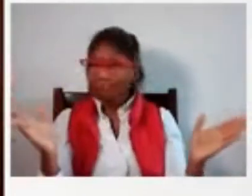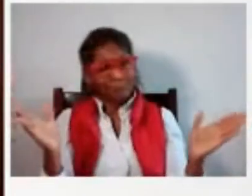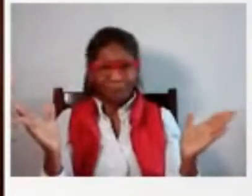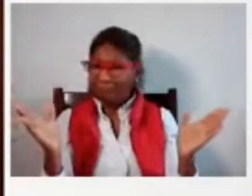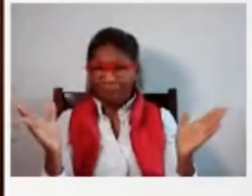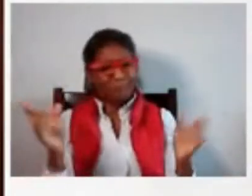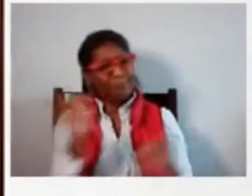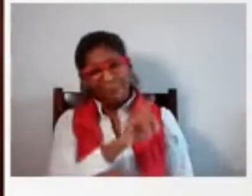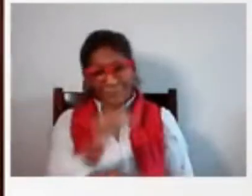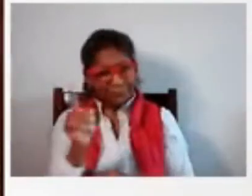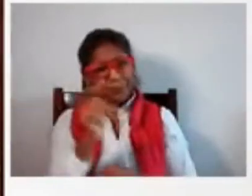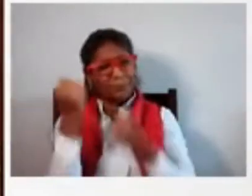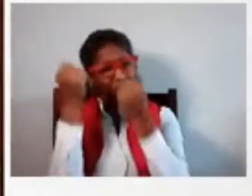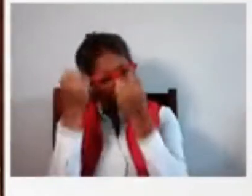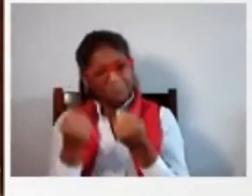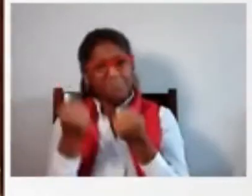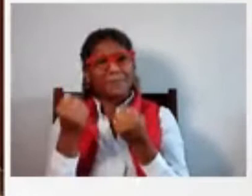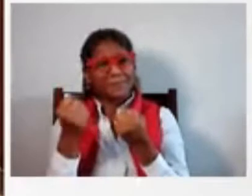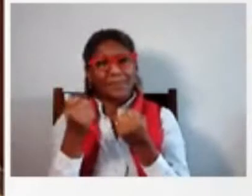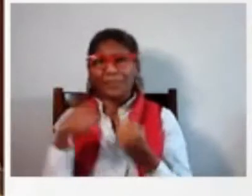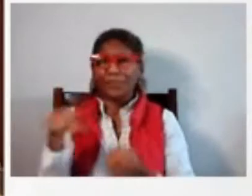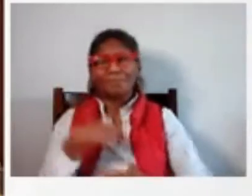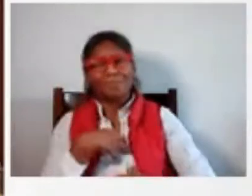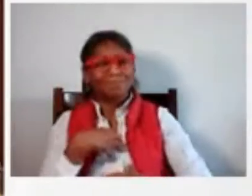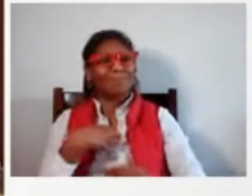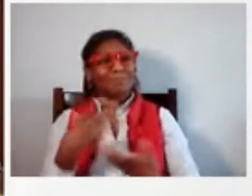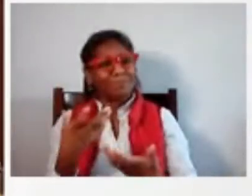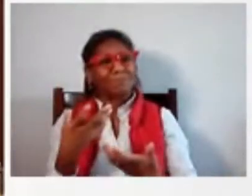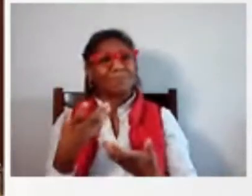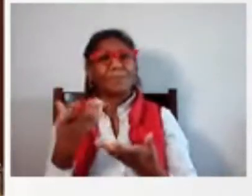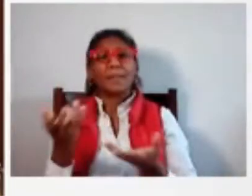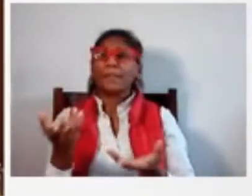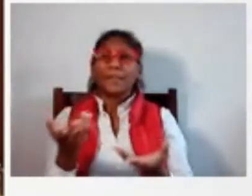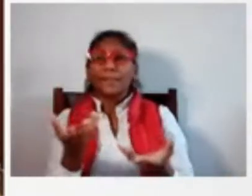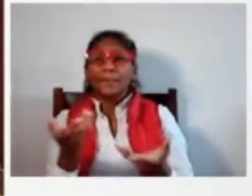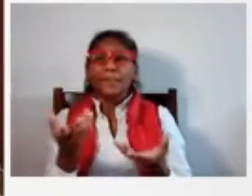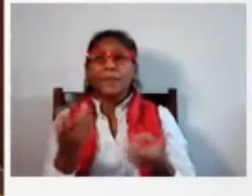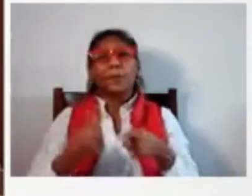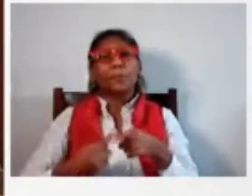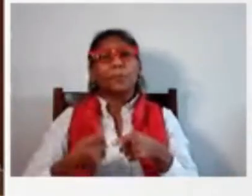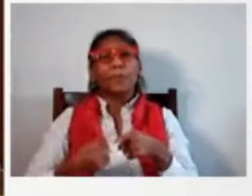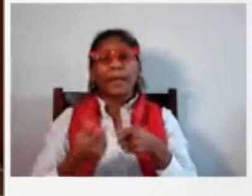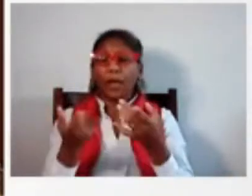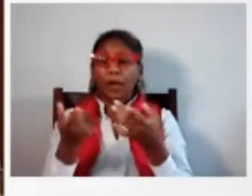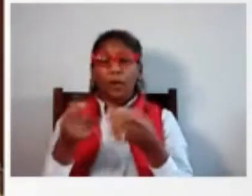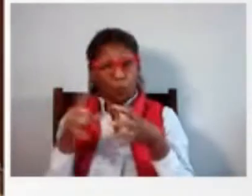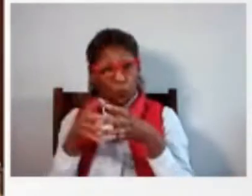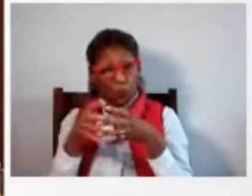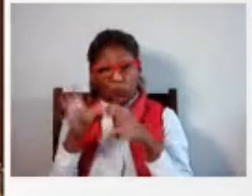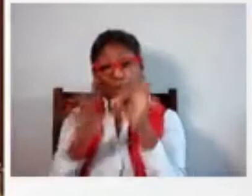tão pesada na vida das pessoas, e por mero capricho técnico nós